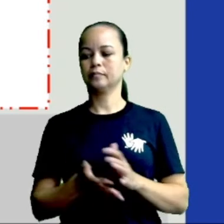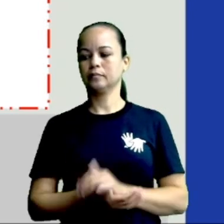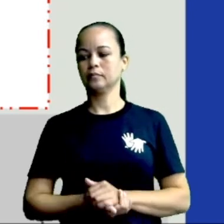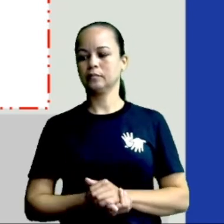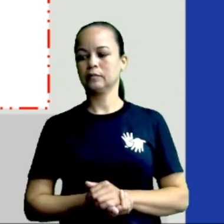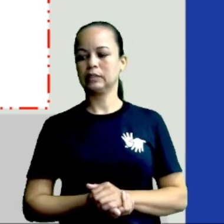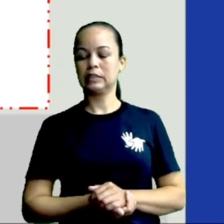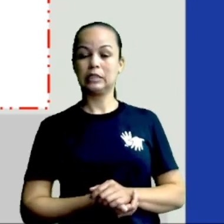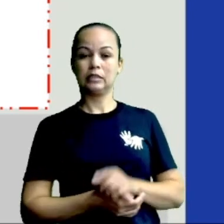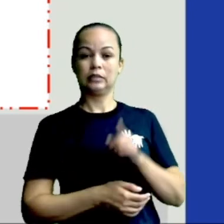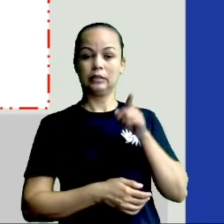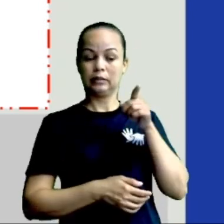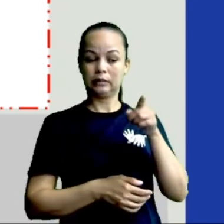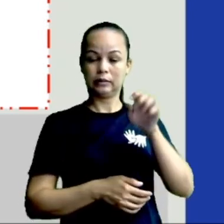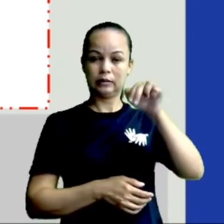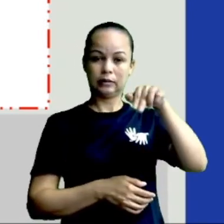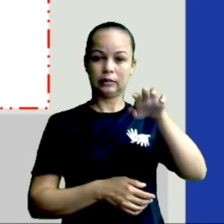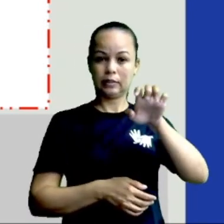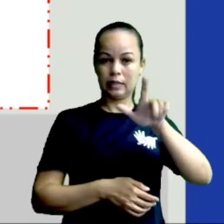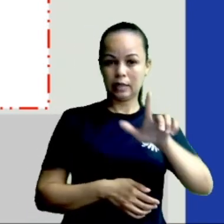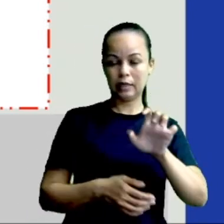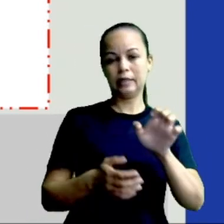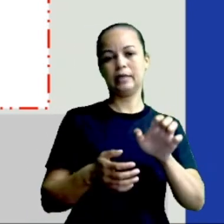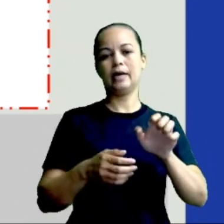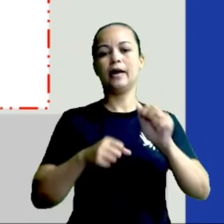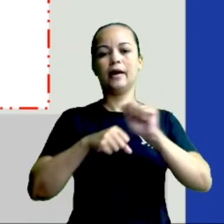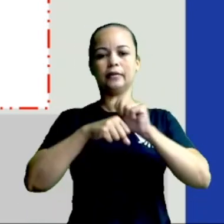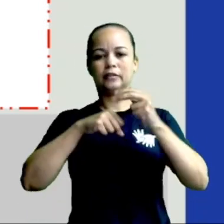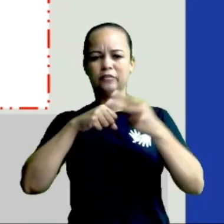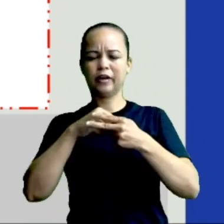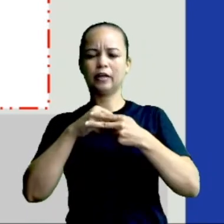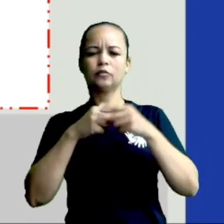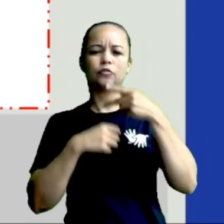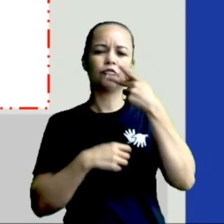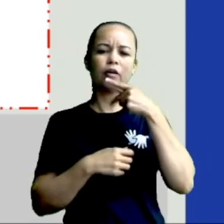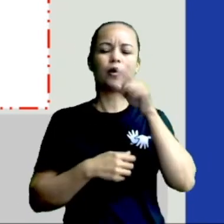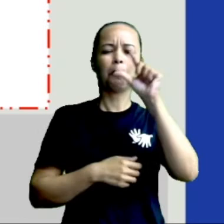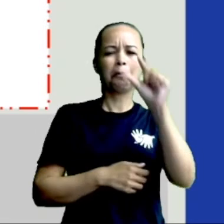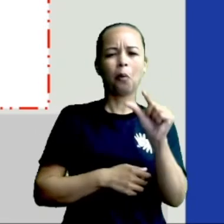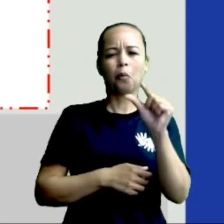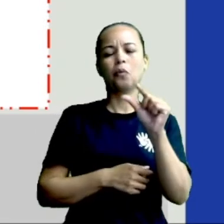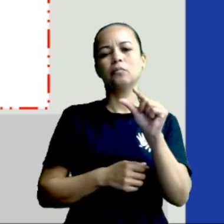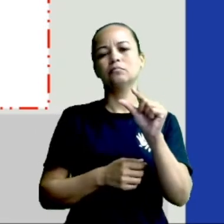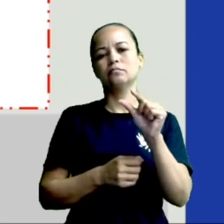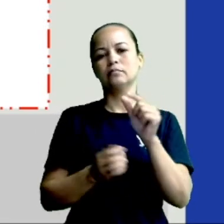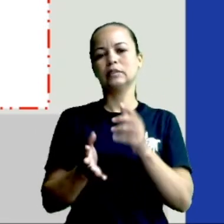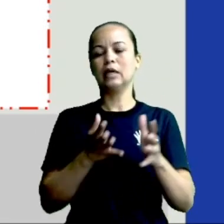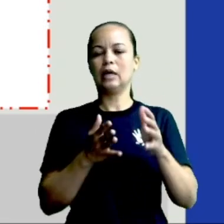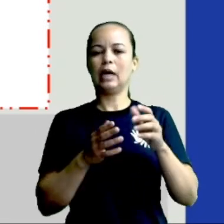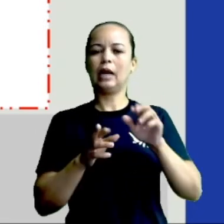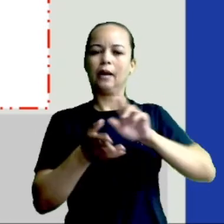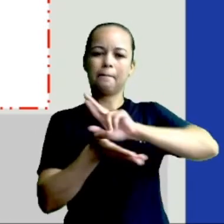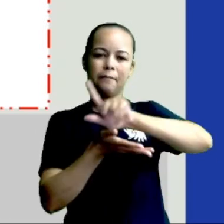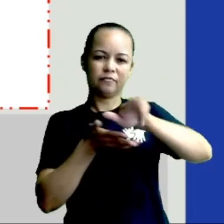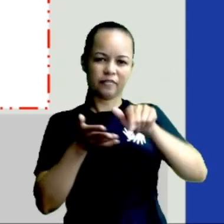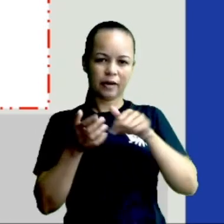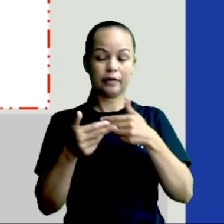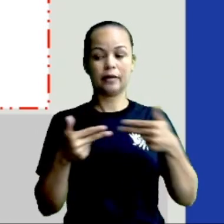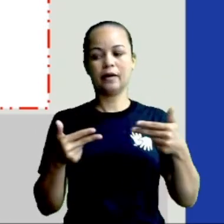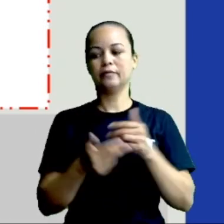Meio é advérbio quando significa um pouco. Portanto, ele é invariável. Certo?